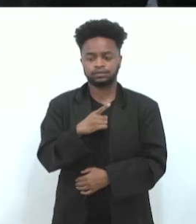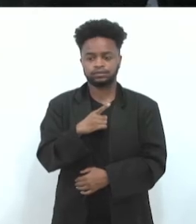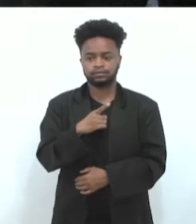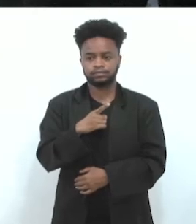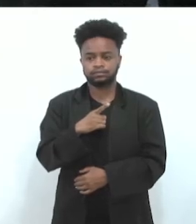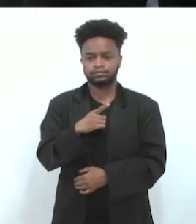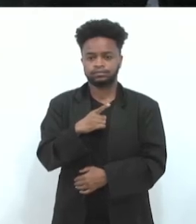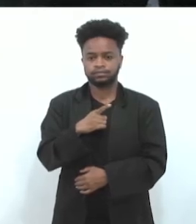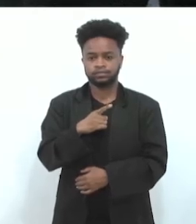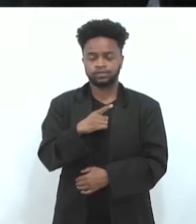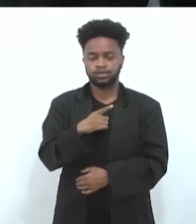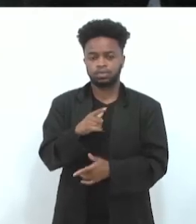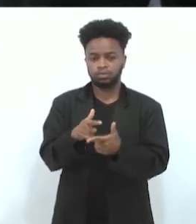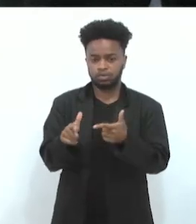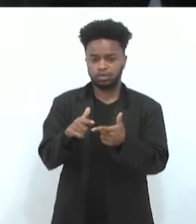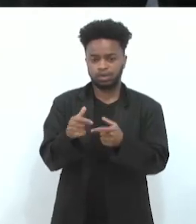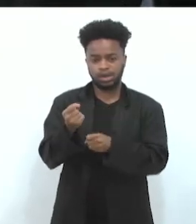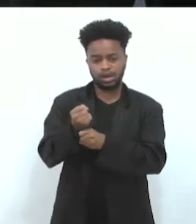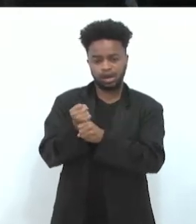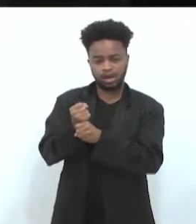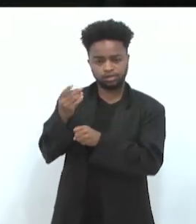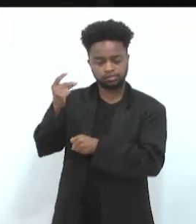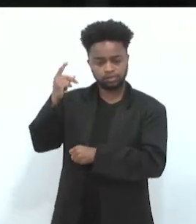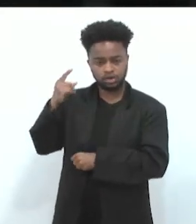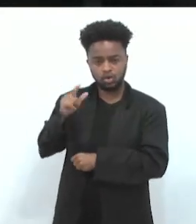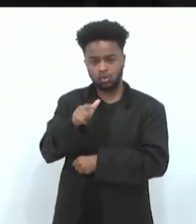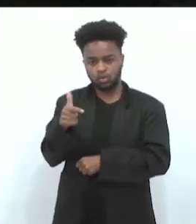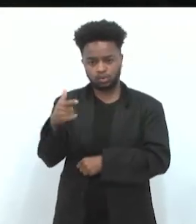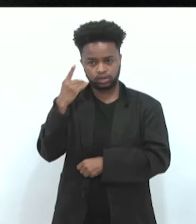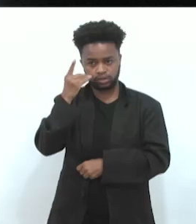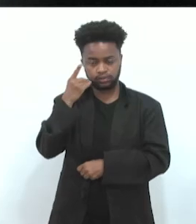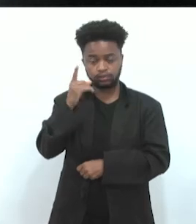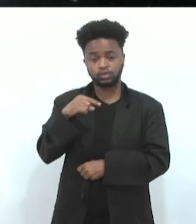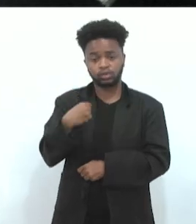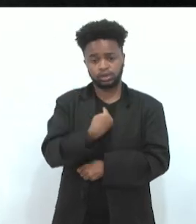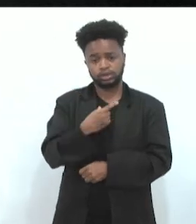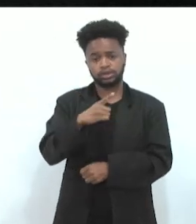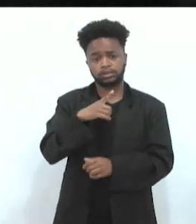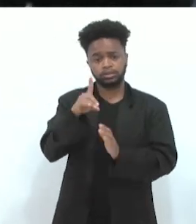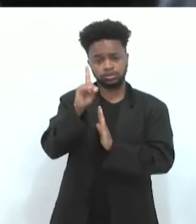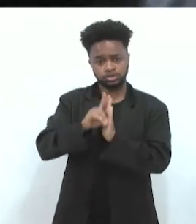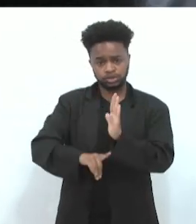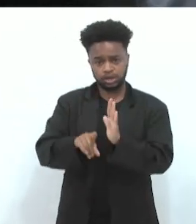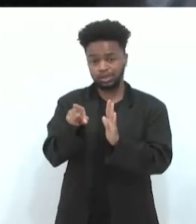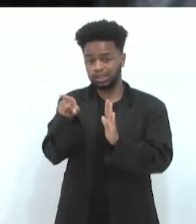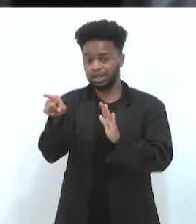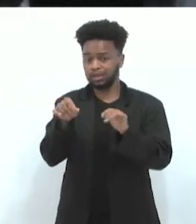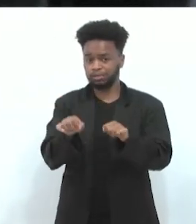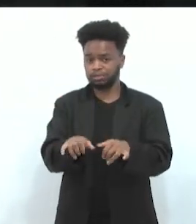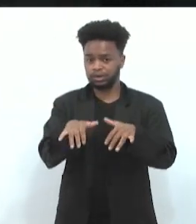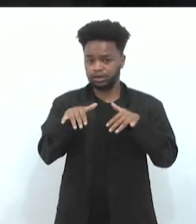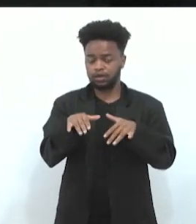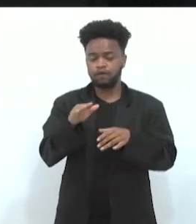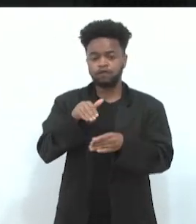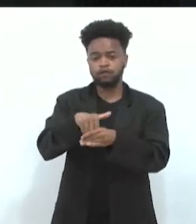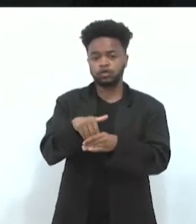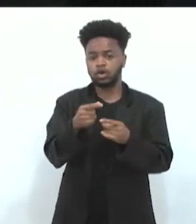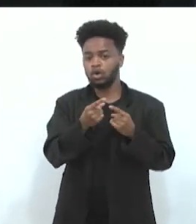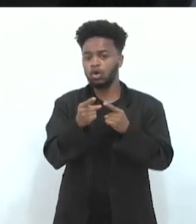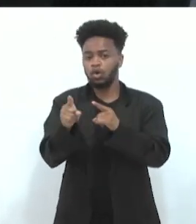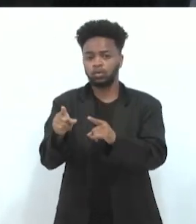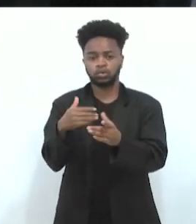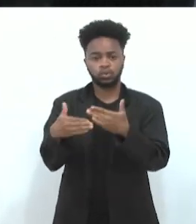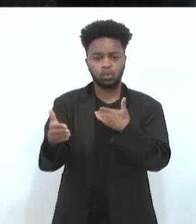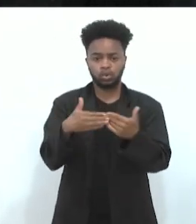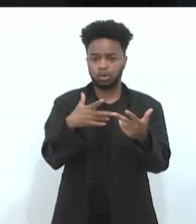há anos atrás com outro deputado. Nós temos todo o direito, no plenário, de votar contra o que a gente